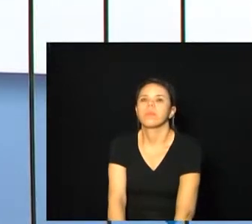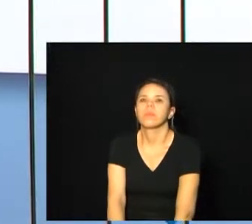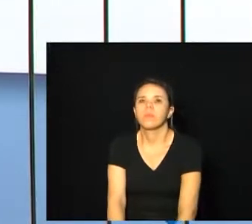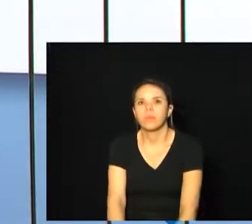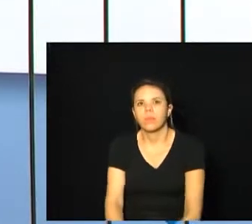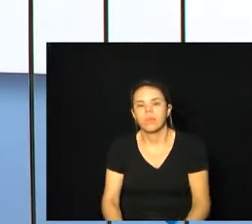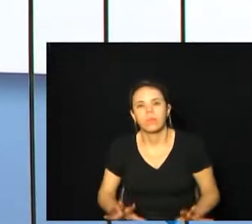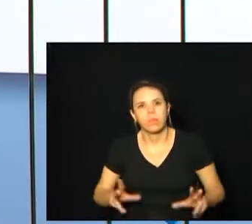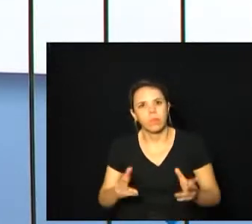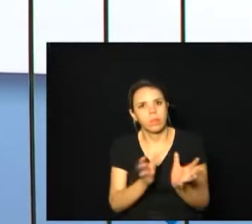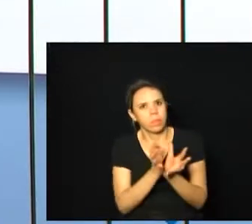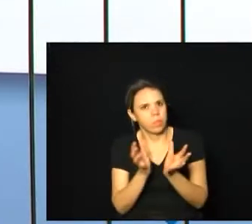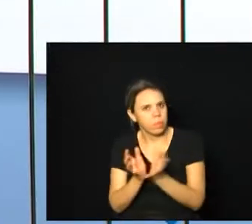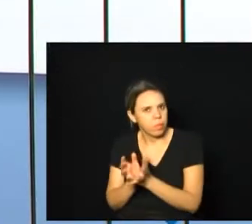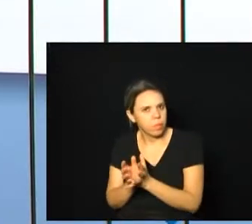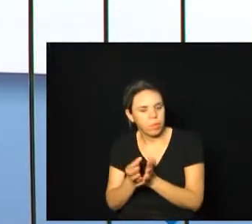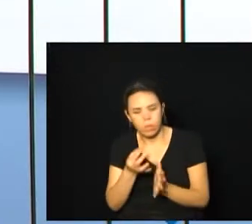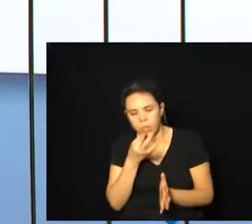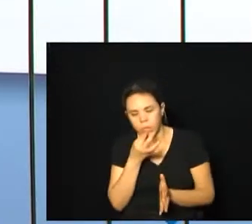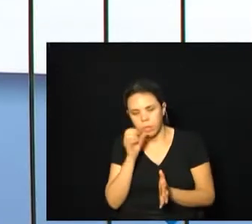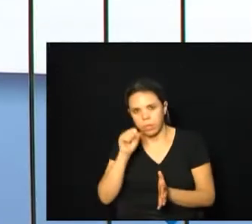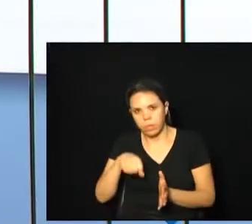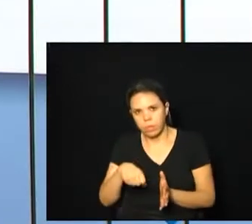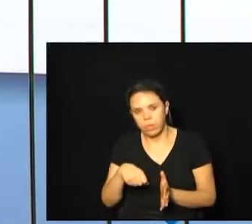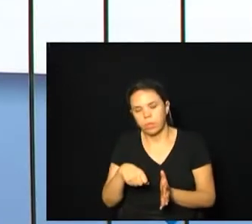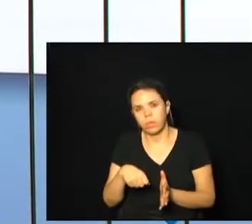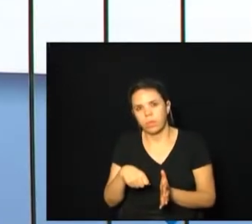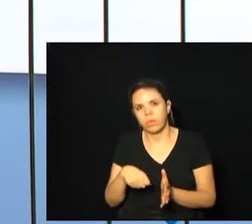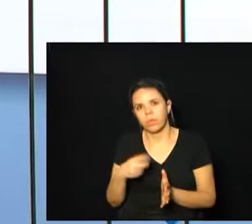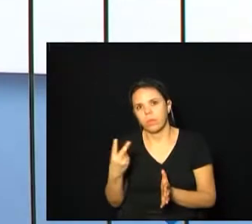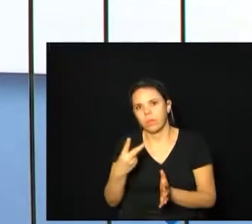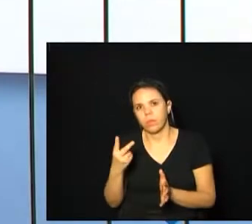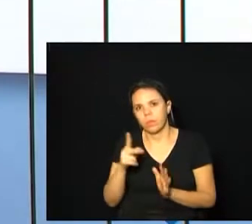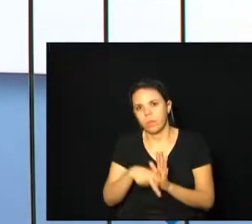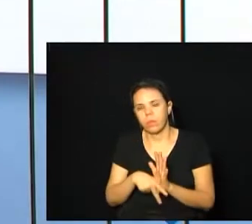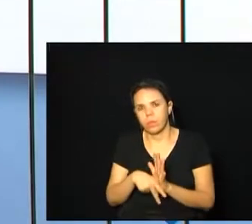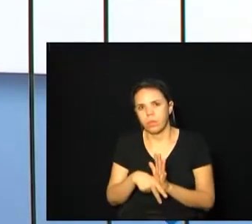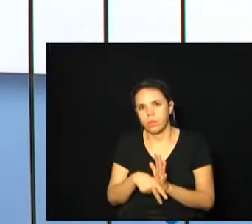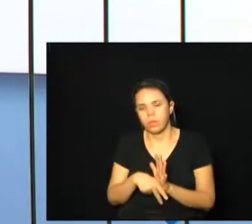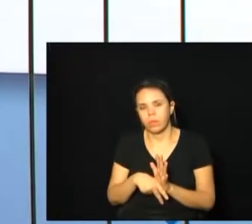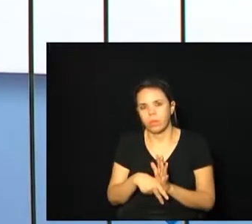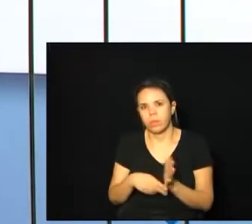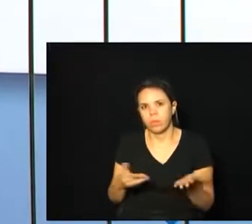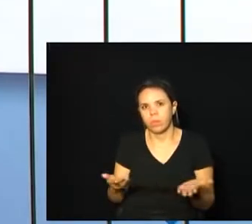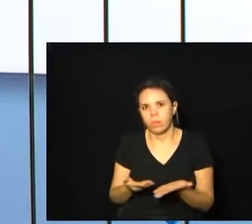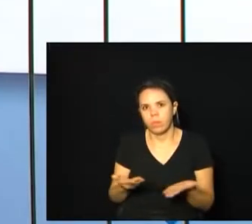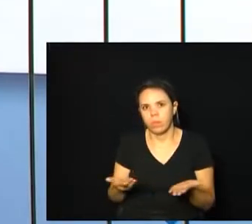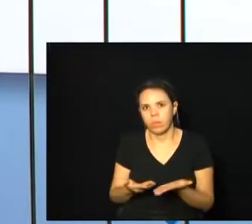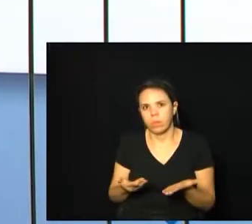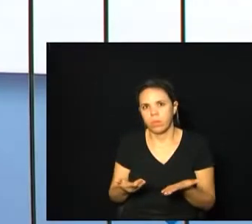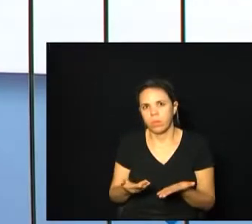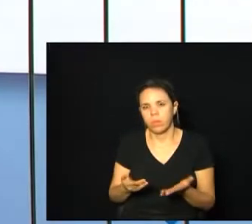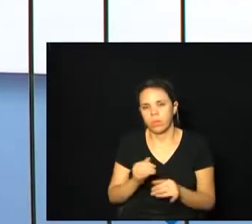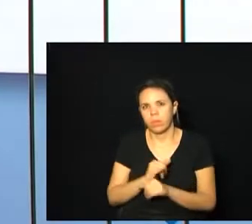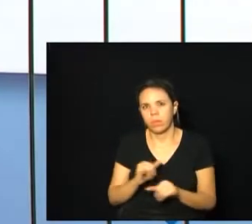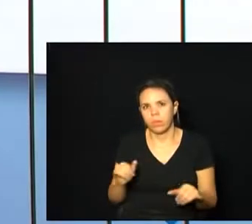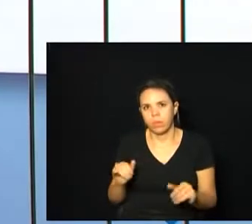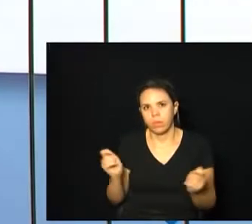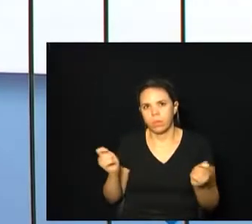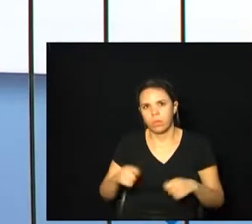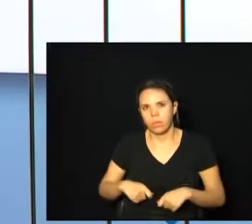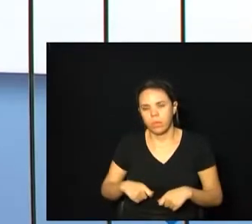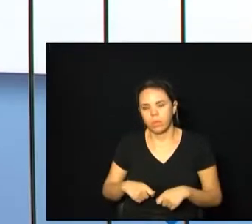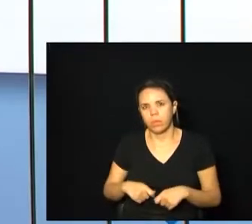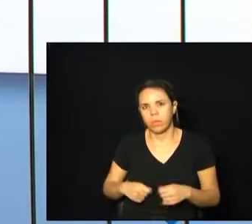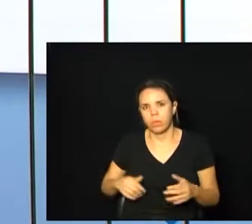Todas as comissões deram parecer favorável aos 2 projetos e assim agora as matérias estão aptas para